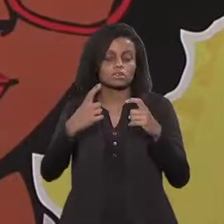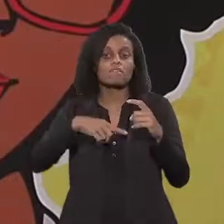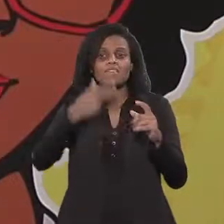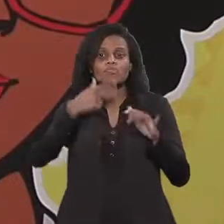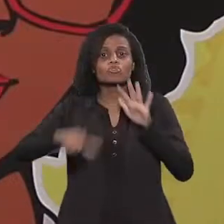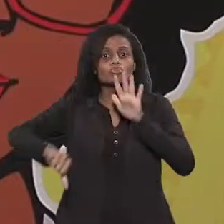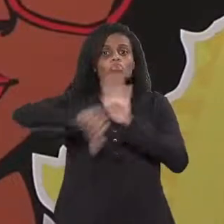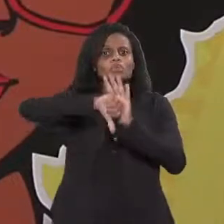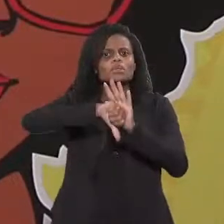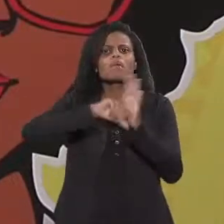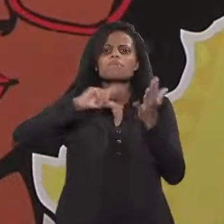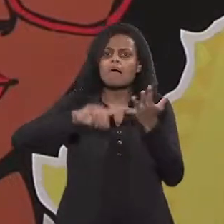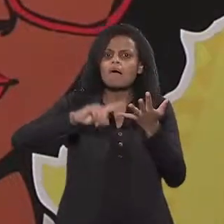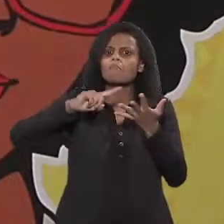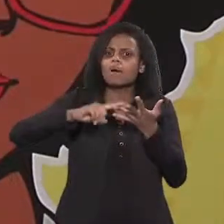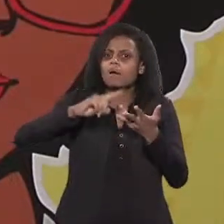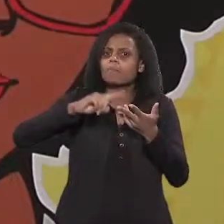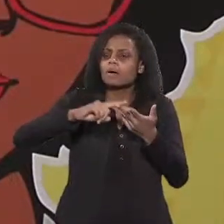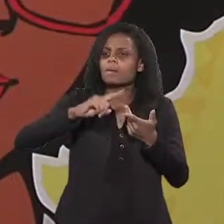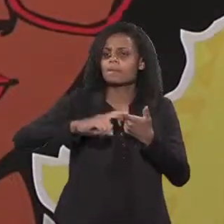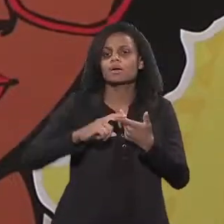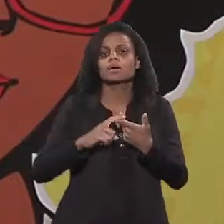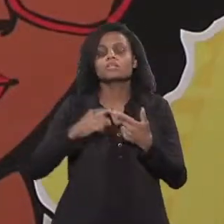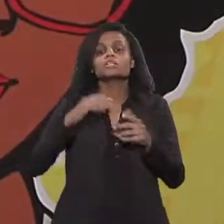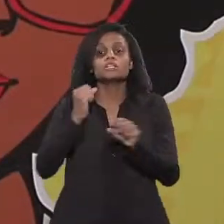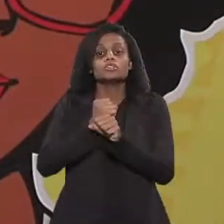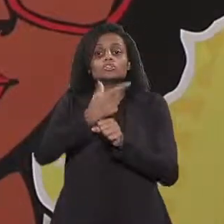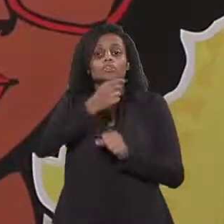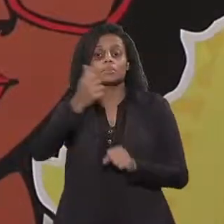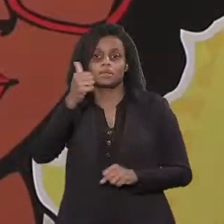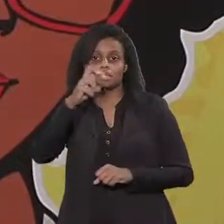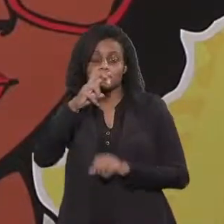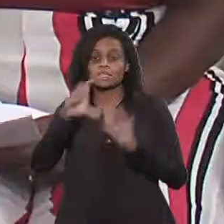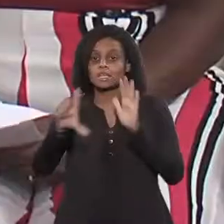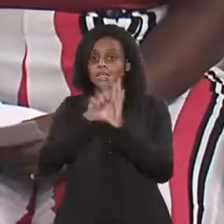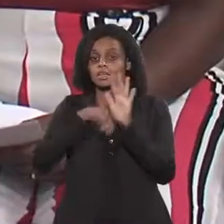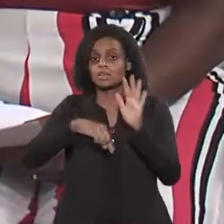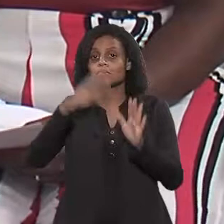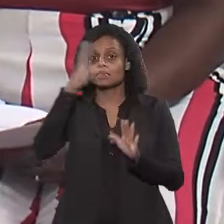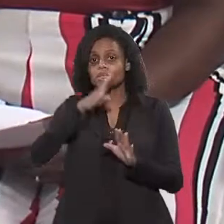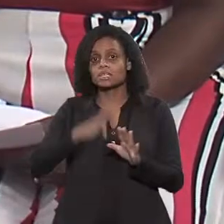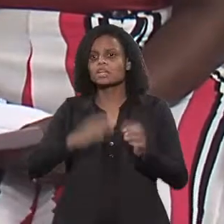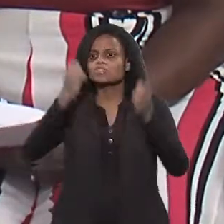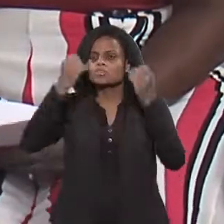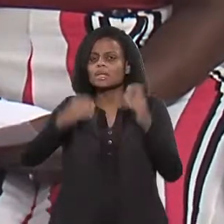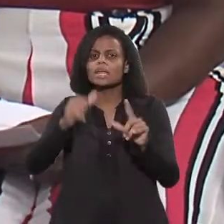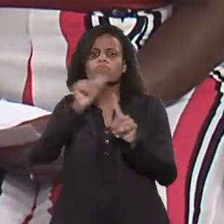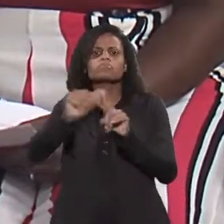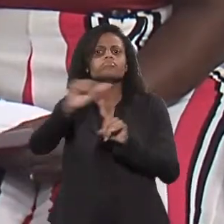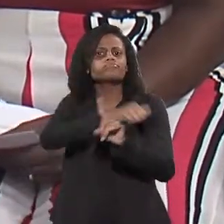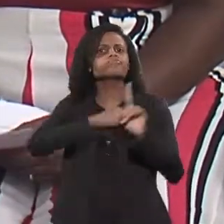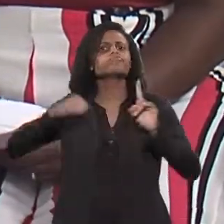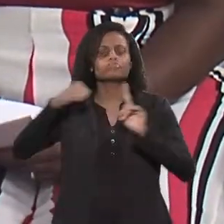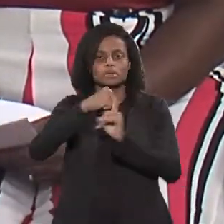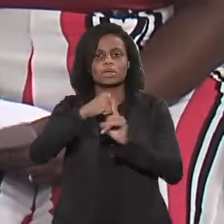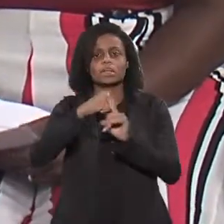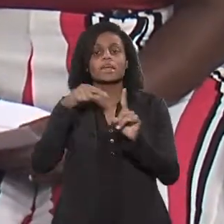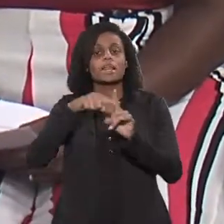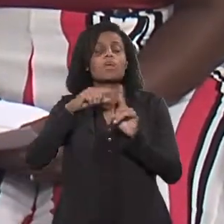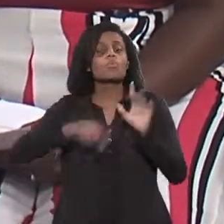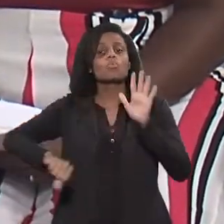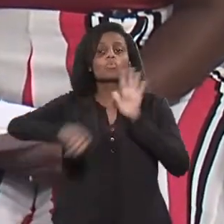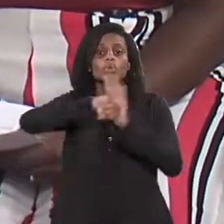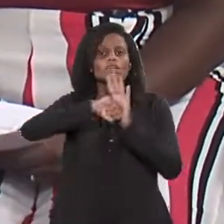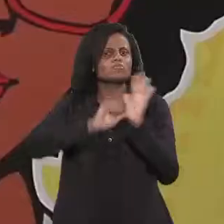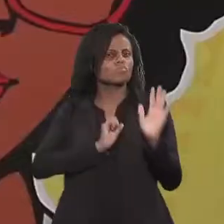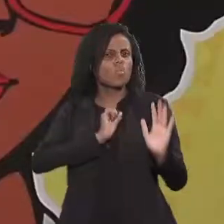que tem suas especificidades. Desde 2015, a legislação brasileira ela tipifica o feminicídio, ela reconhece o